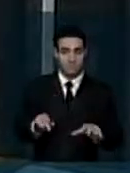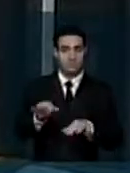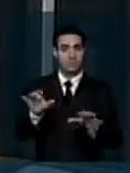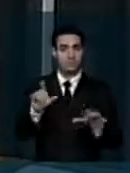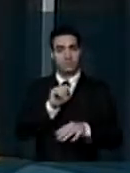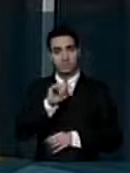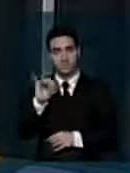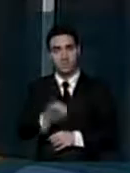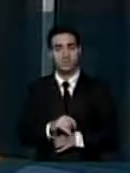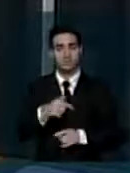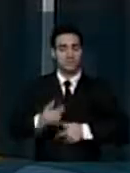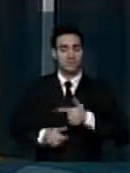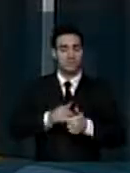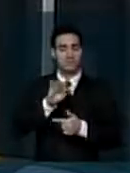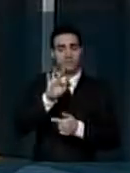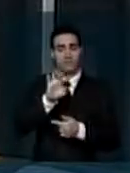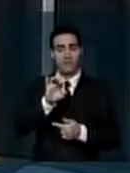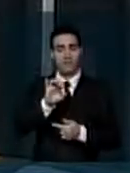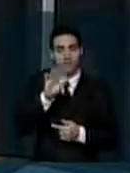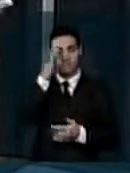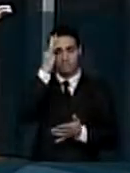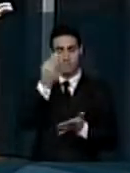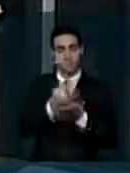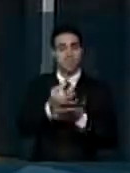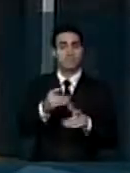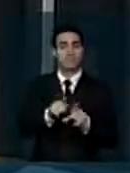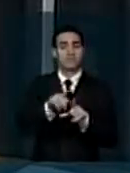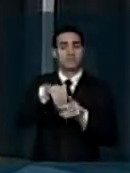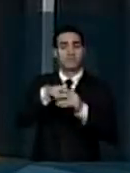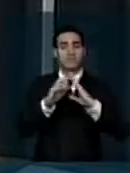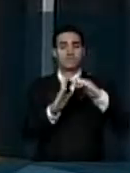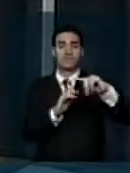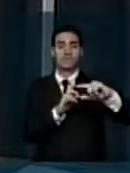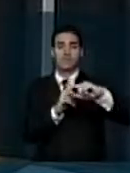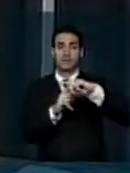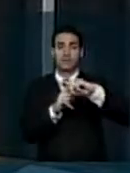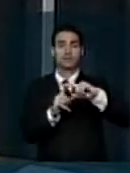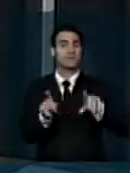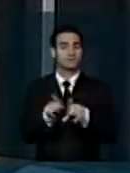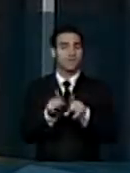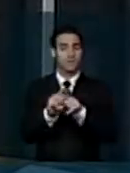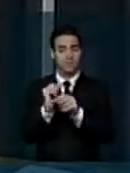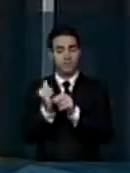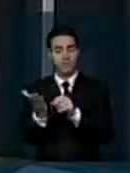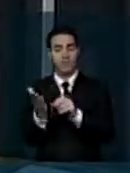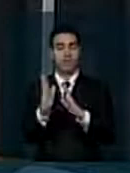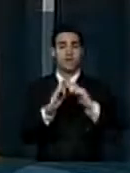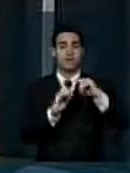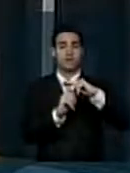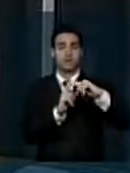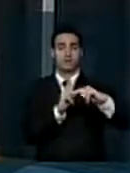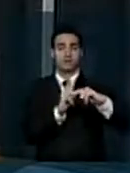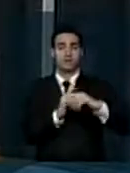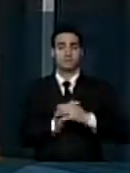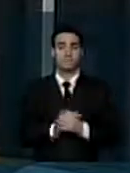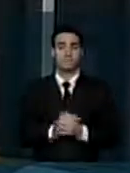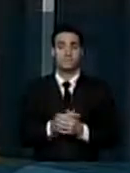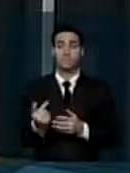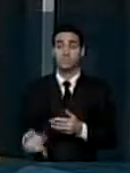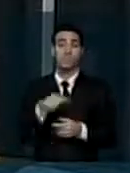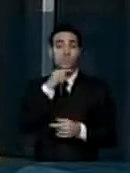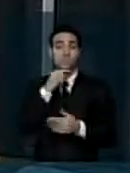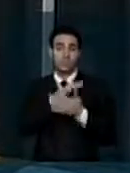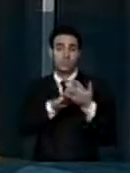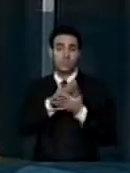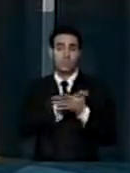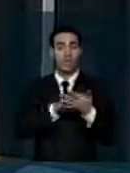da liberdade na fé, dentro da igreja e fora da igreja. Não há dúvida,